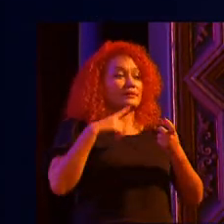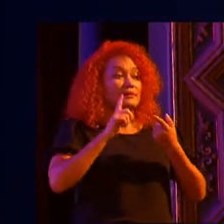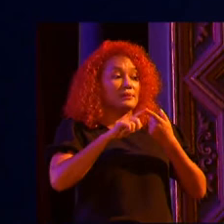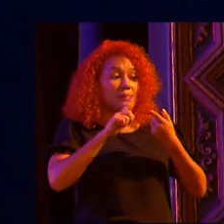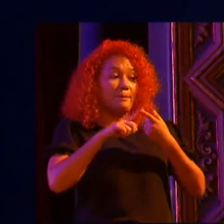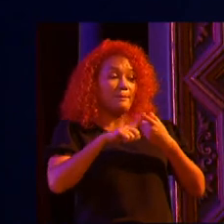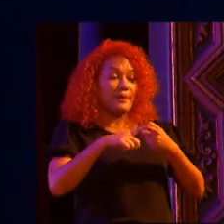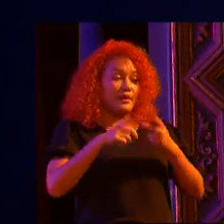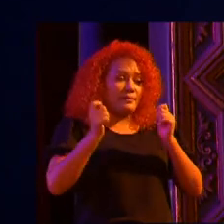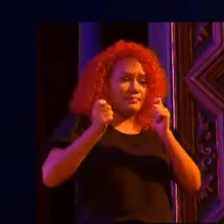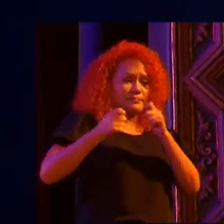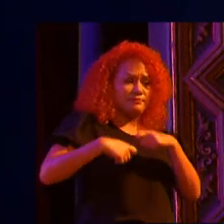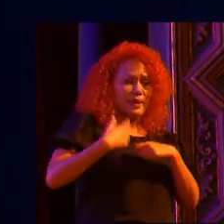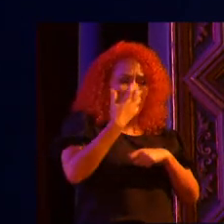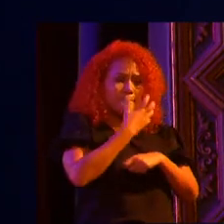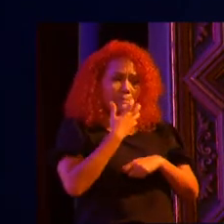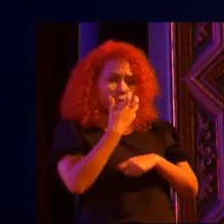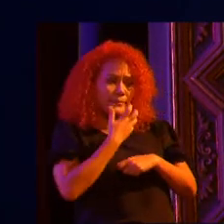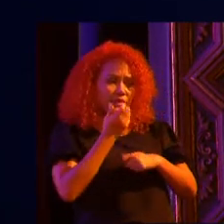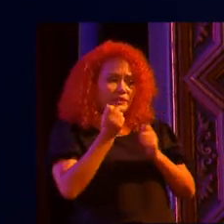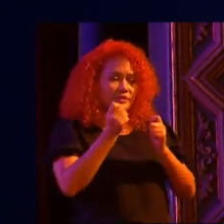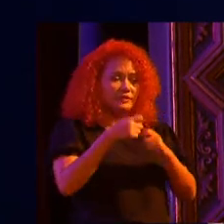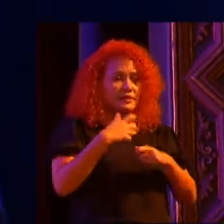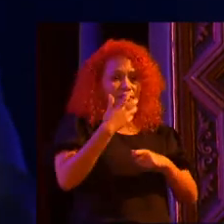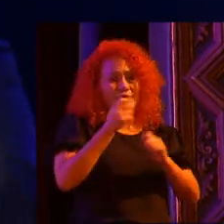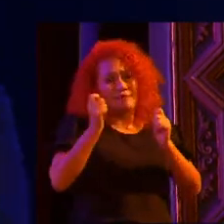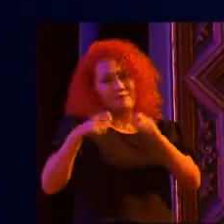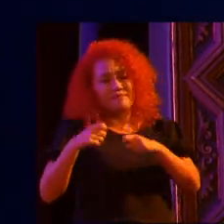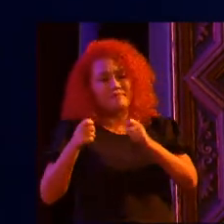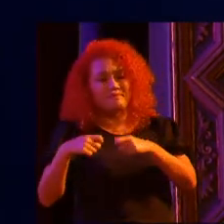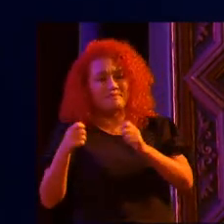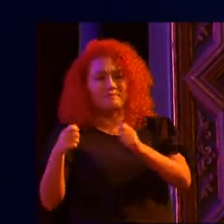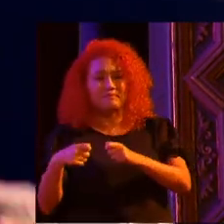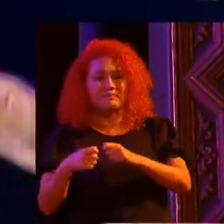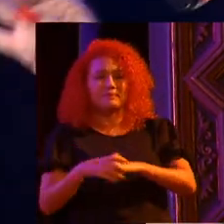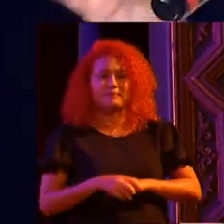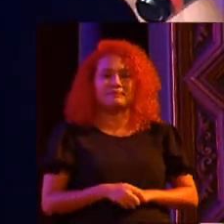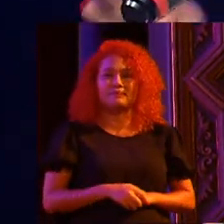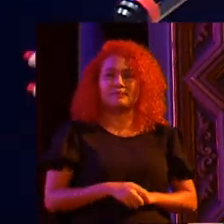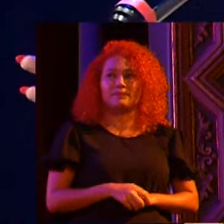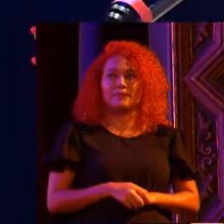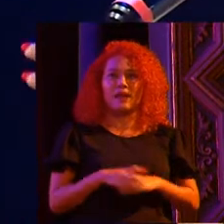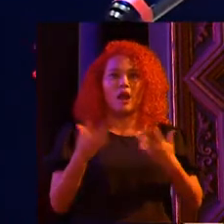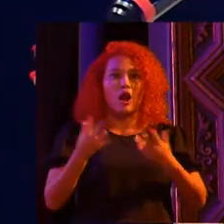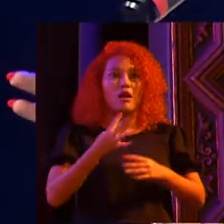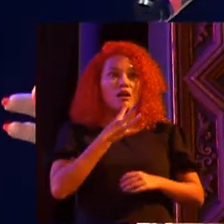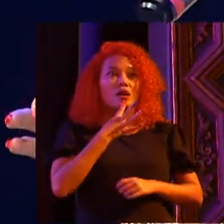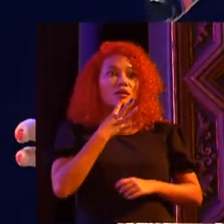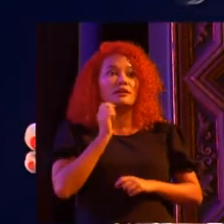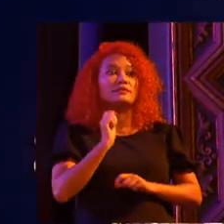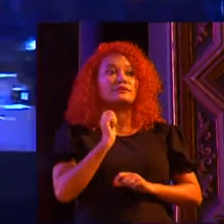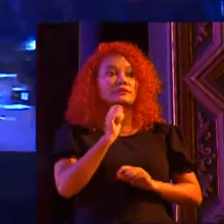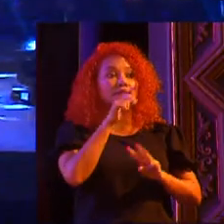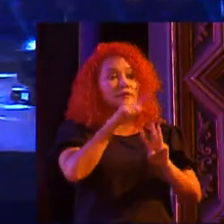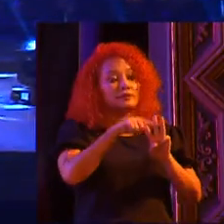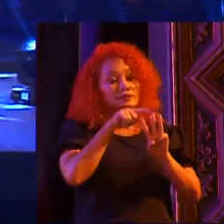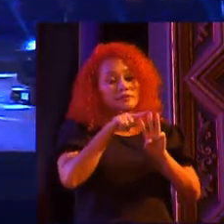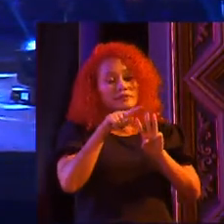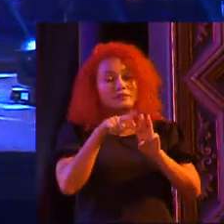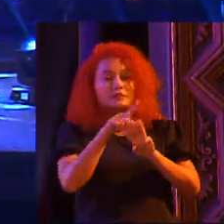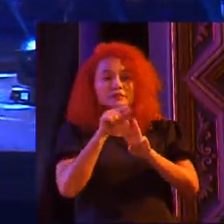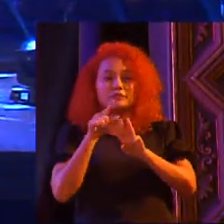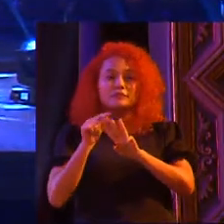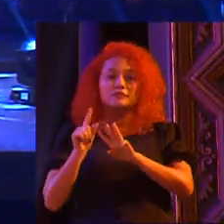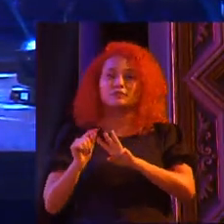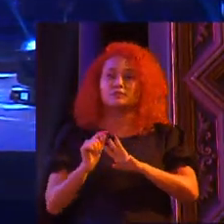que tem um resultado musical a ser executado. Vamos conhecer os indicados na categoria de melhor